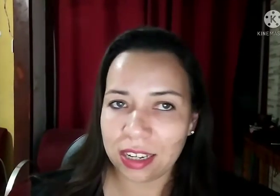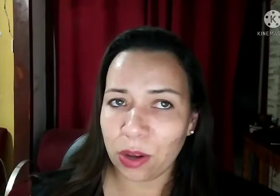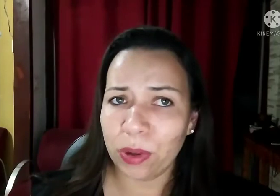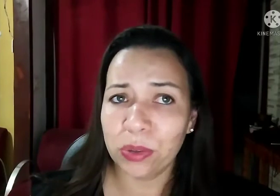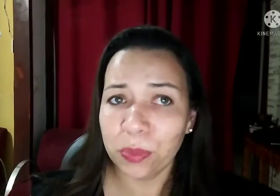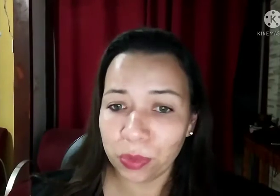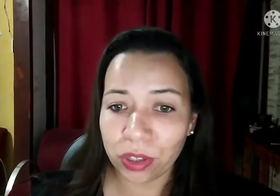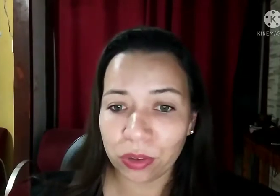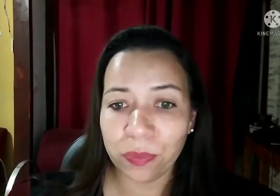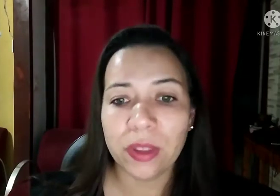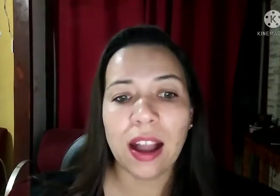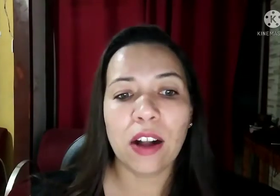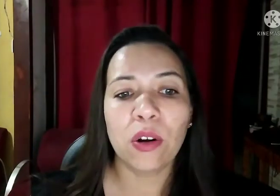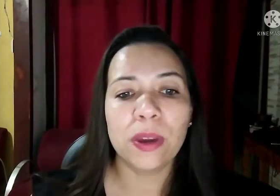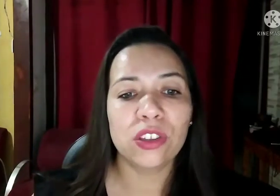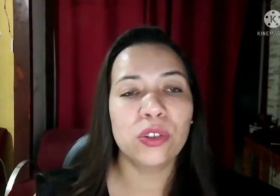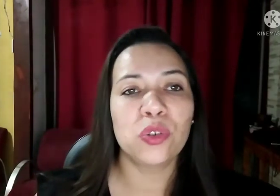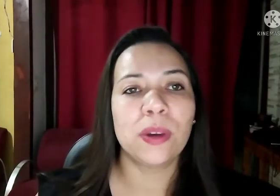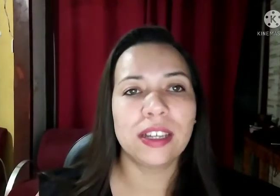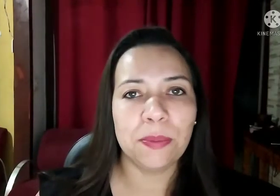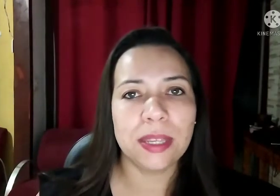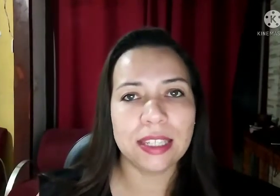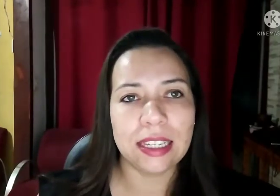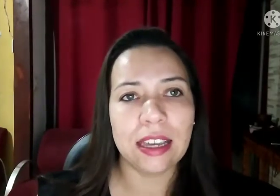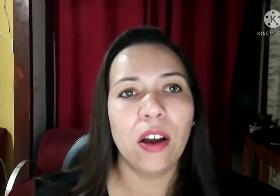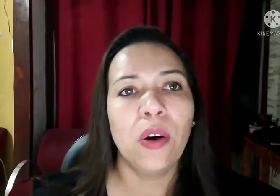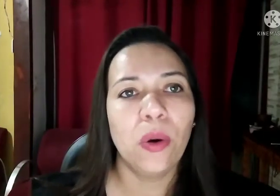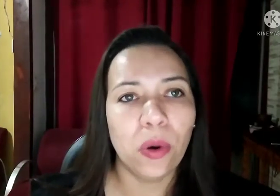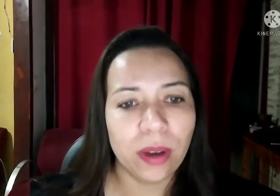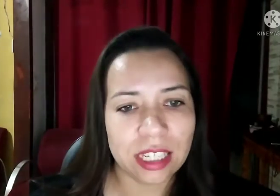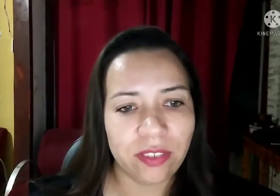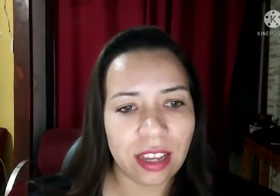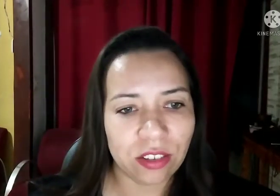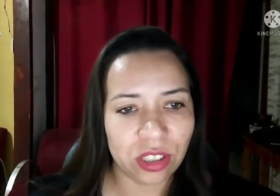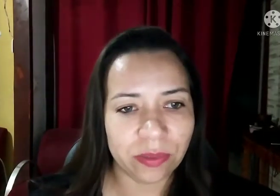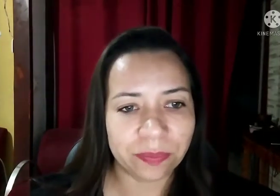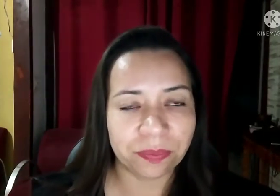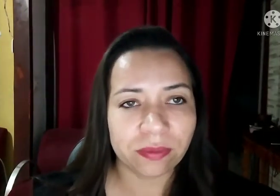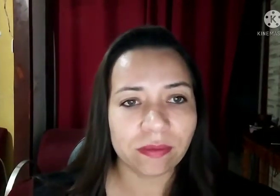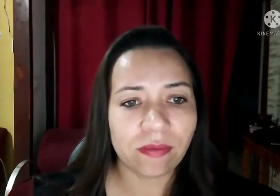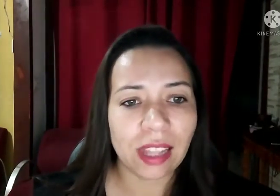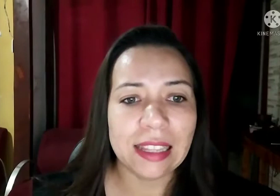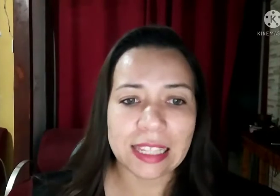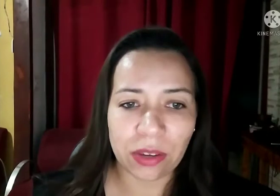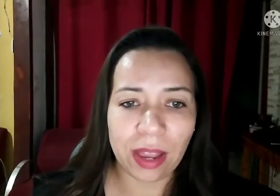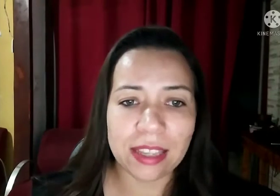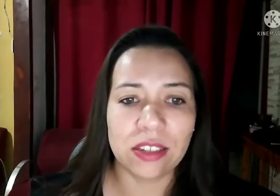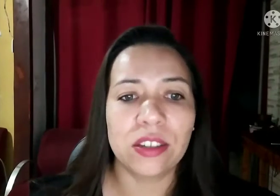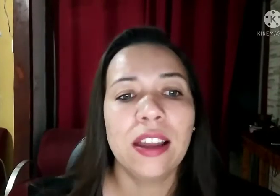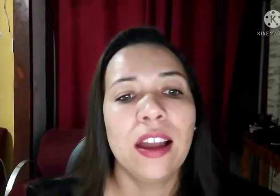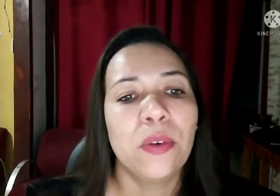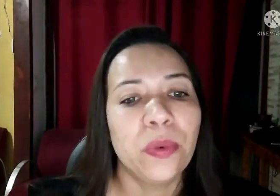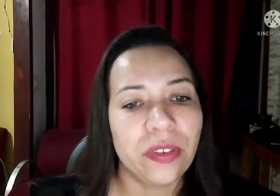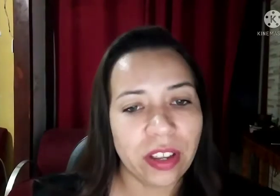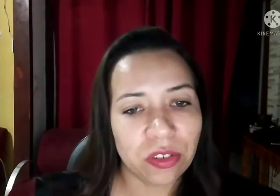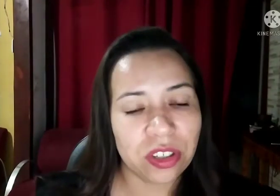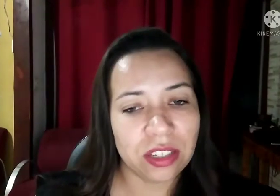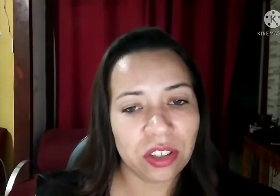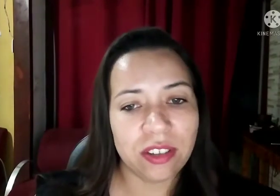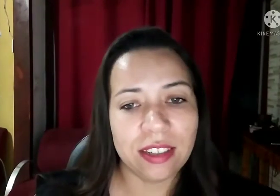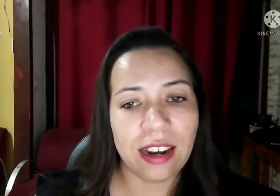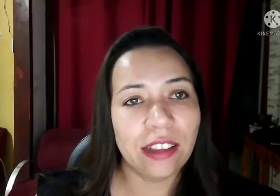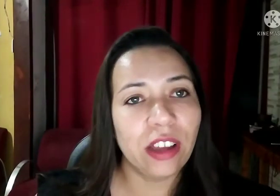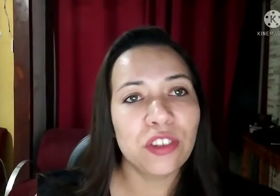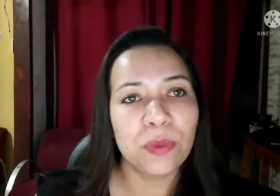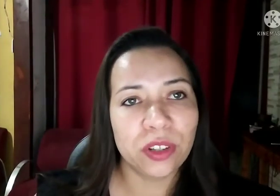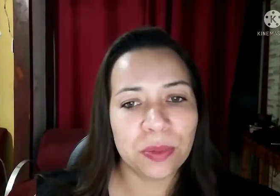ou seria, quando muito, acometido de uma gripezinha ou resfriadinho. Nas sequências, o efeito de